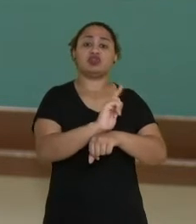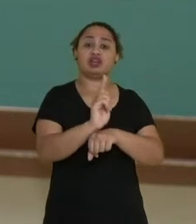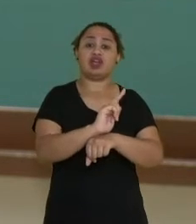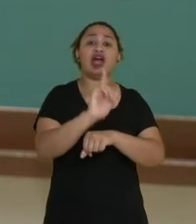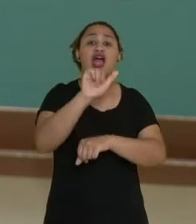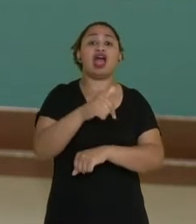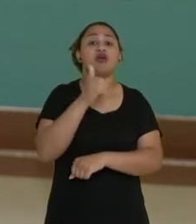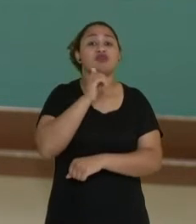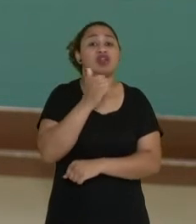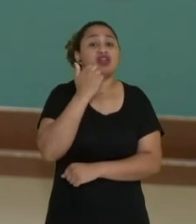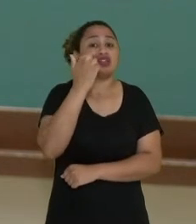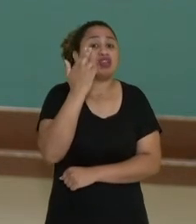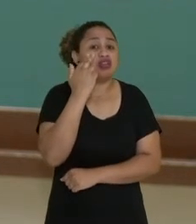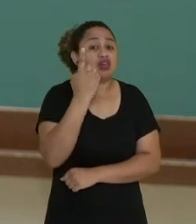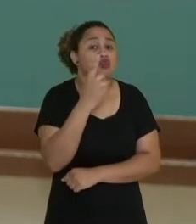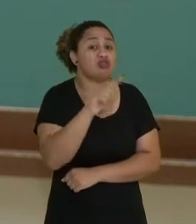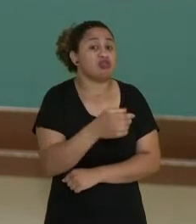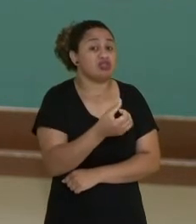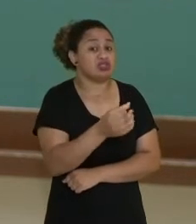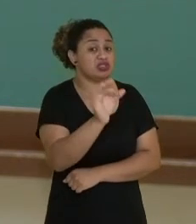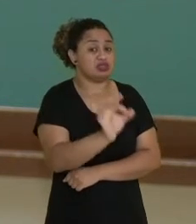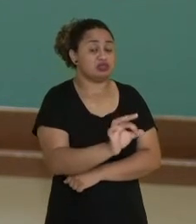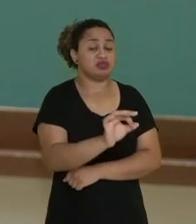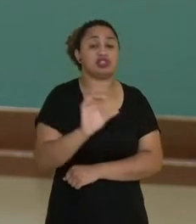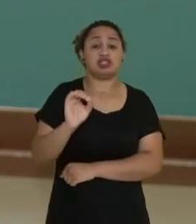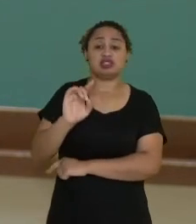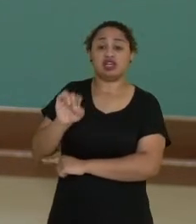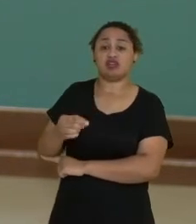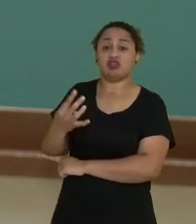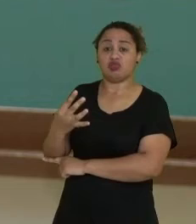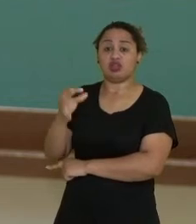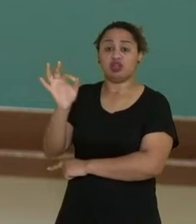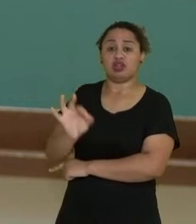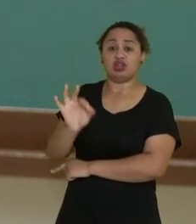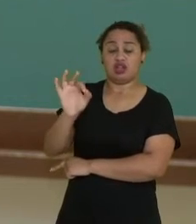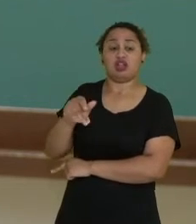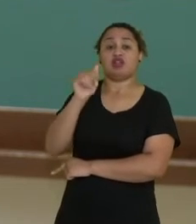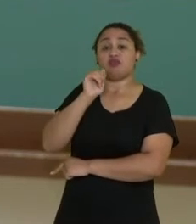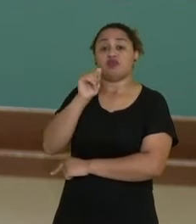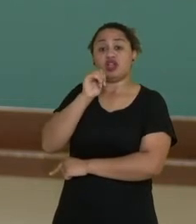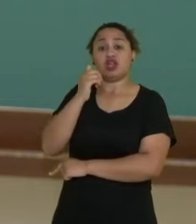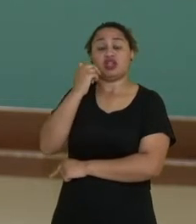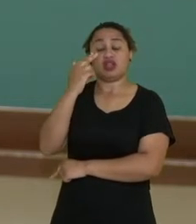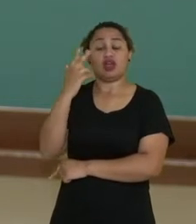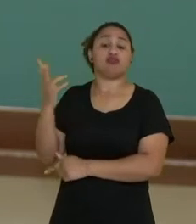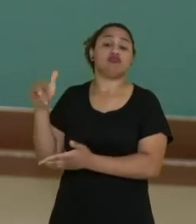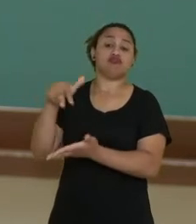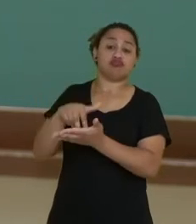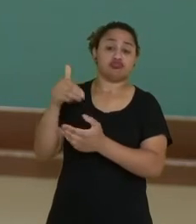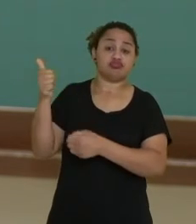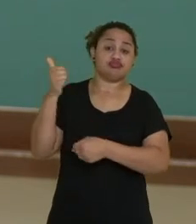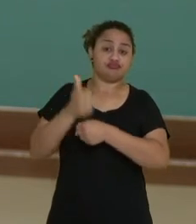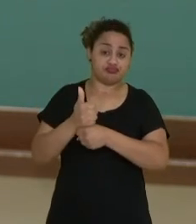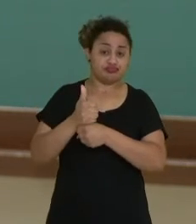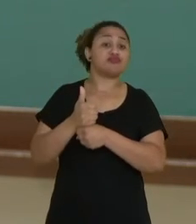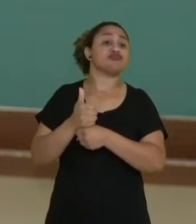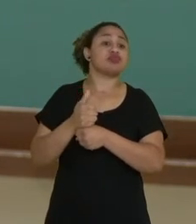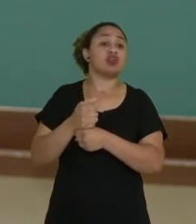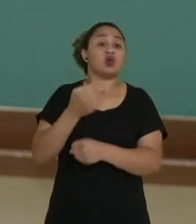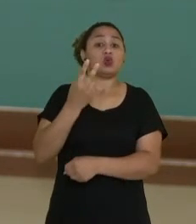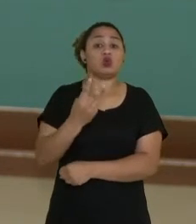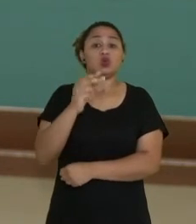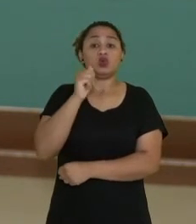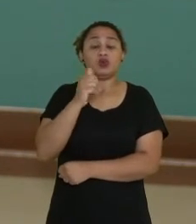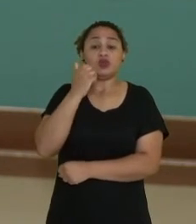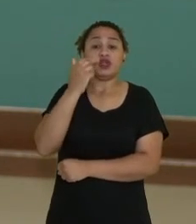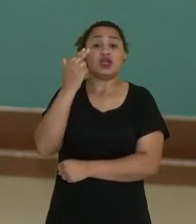são mulheres negras e 04 por cento participam do quadro de executivos são duas